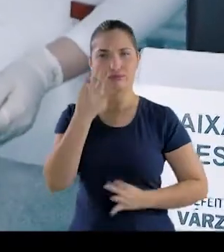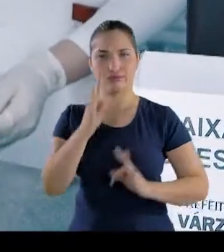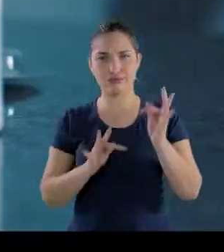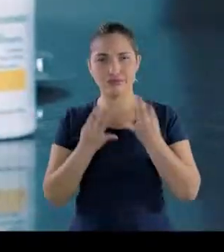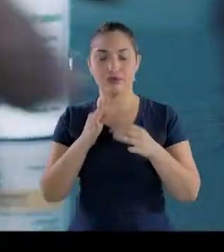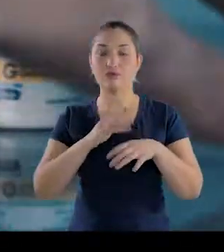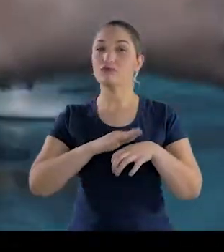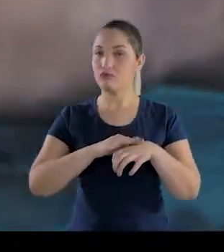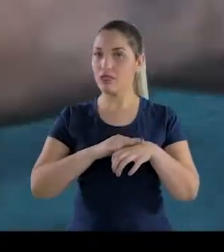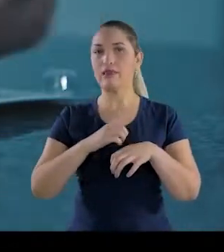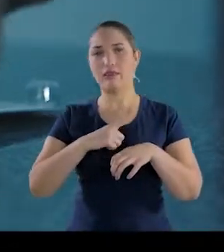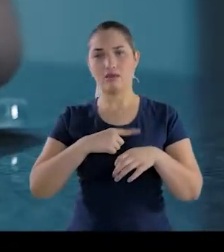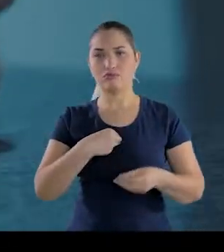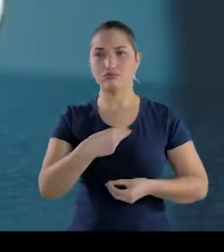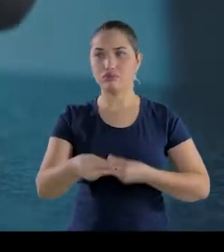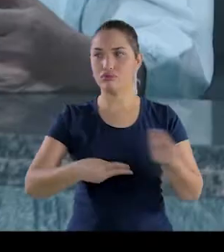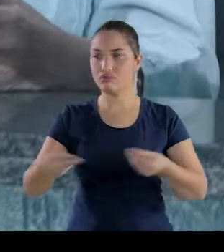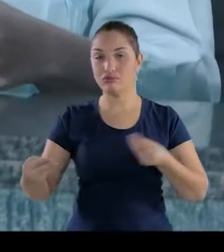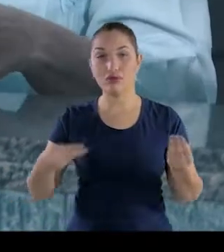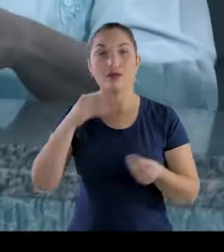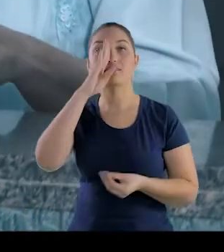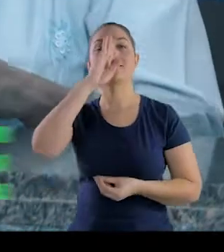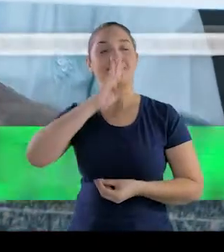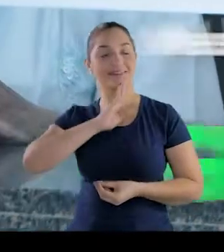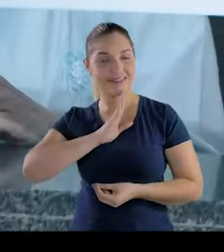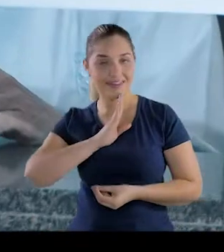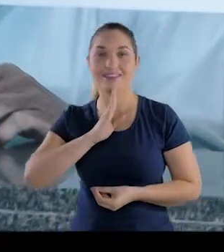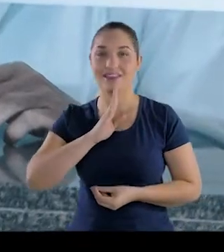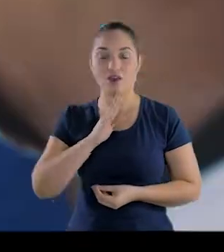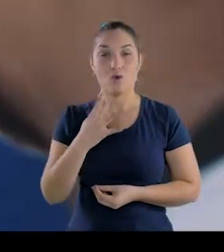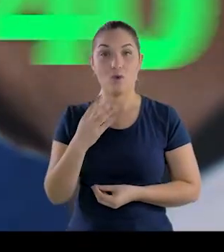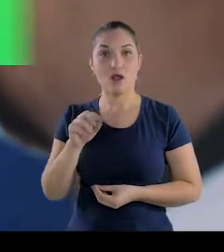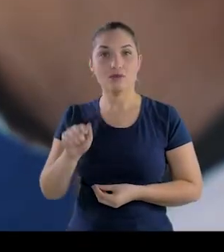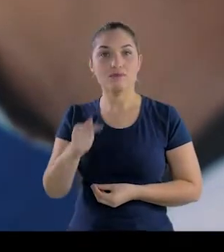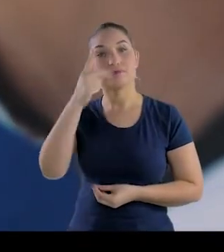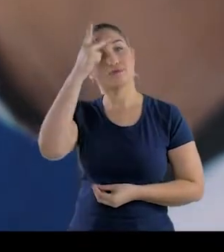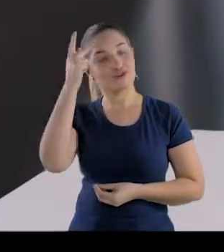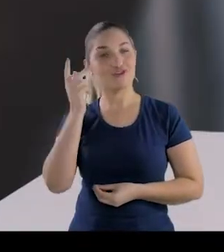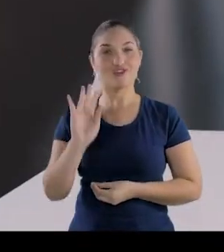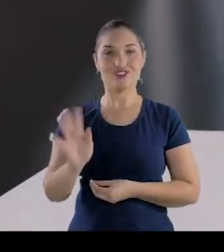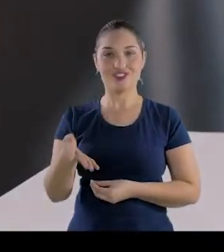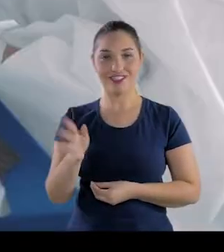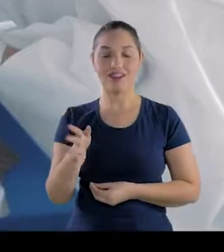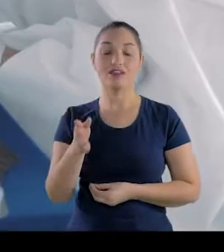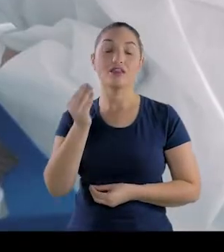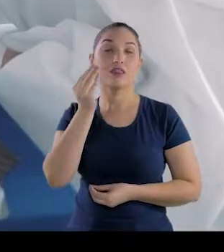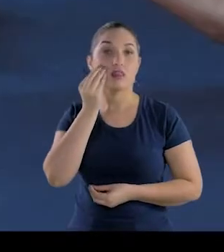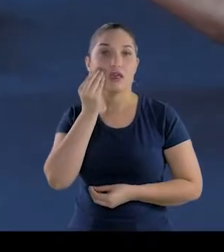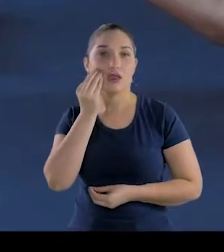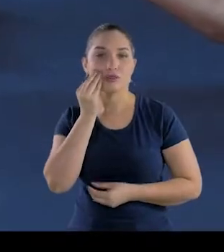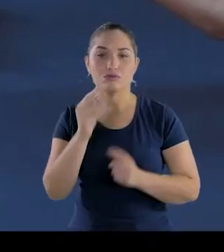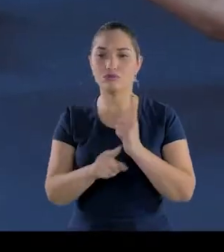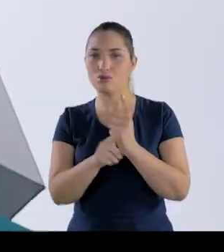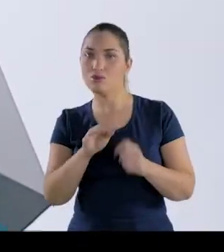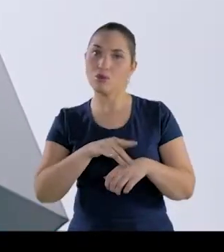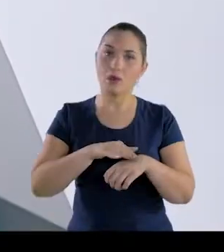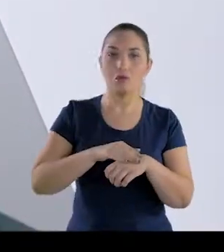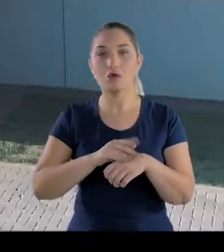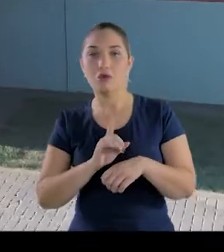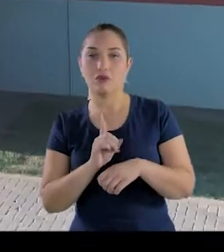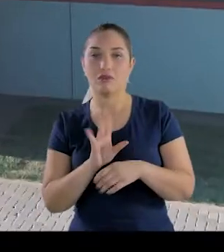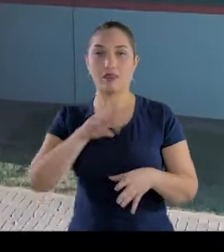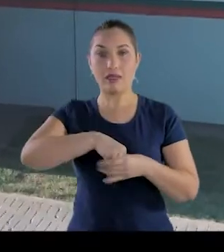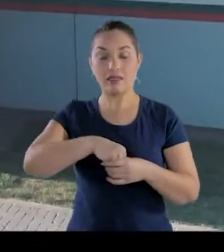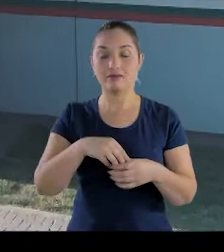tratamento preventivo da doença estão sendo distribuídos gratuitamente. 40 mil pessoas realizaram testes nas UPAs e